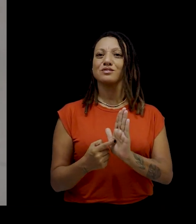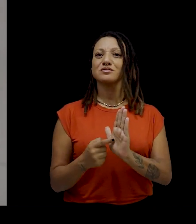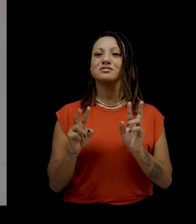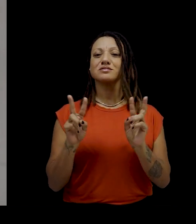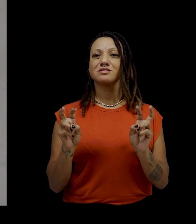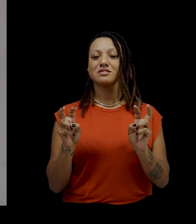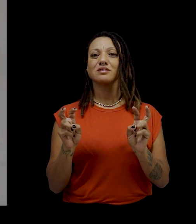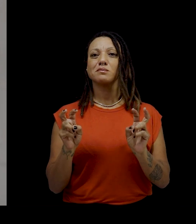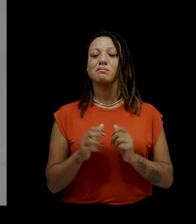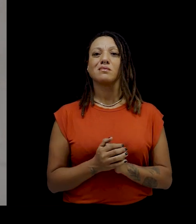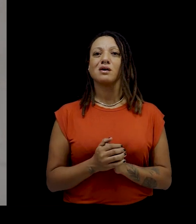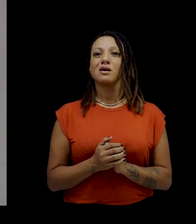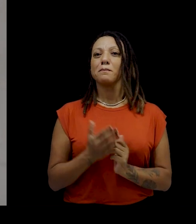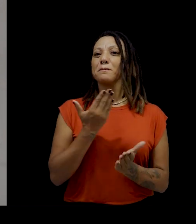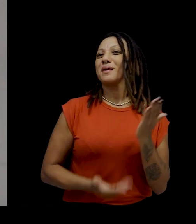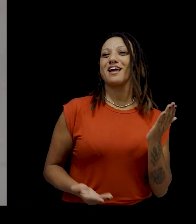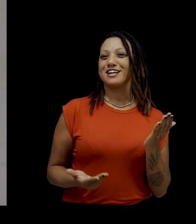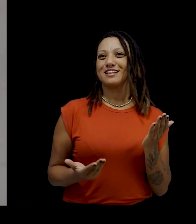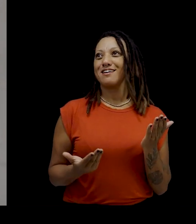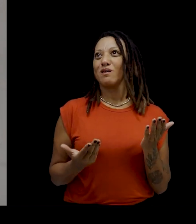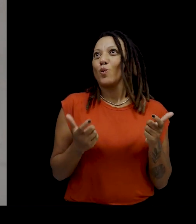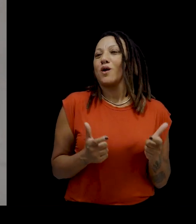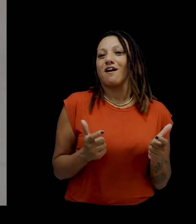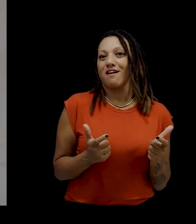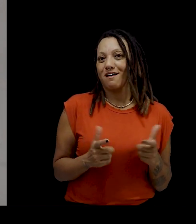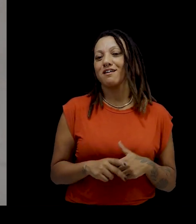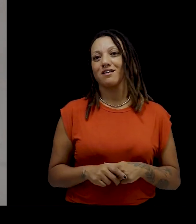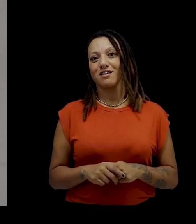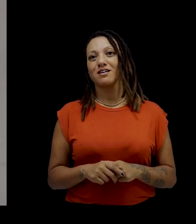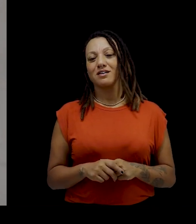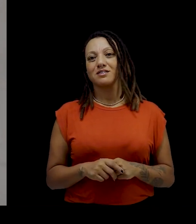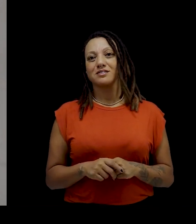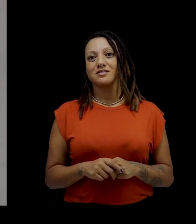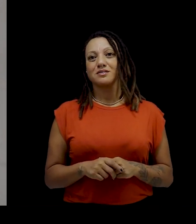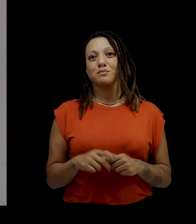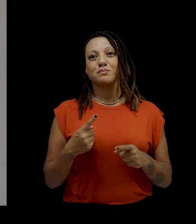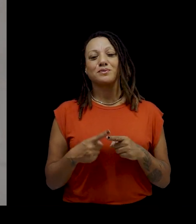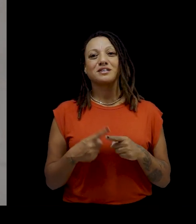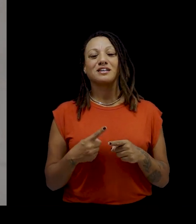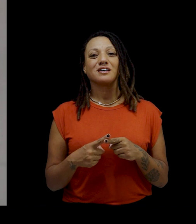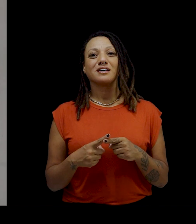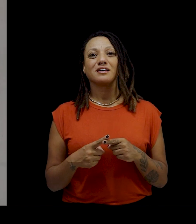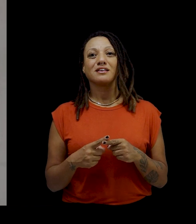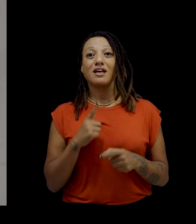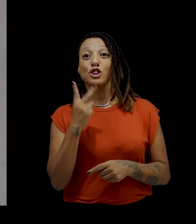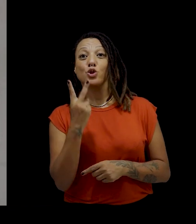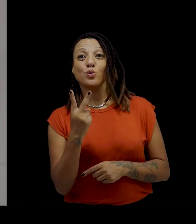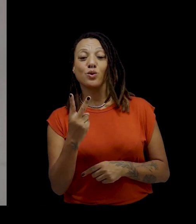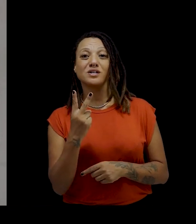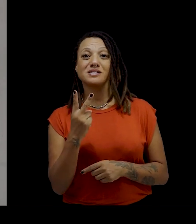sobre a perda de um lugar onde esses